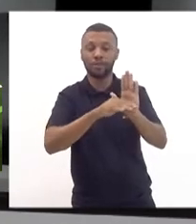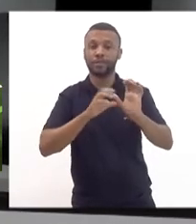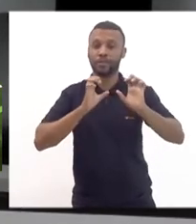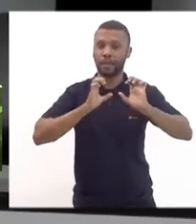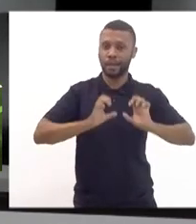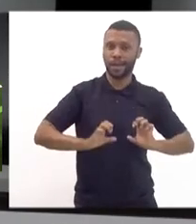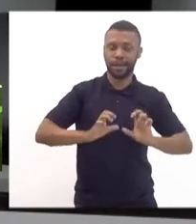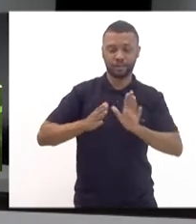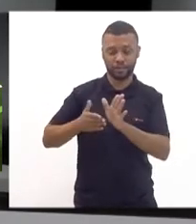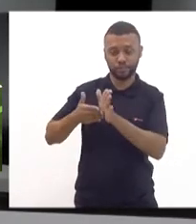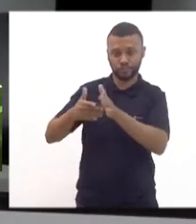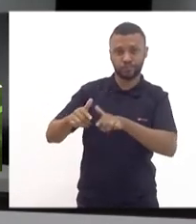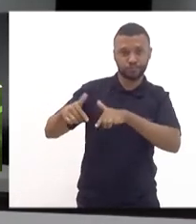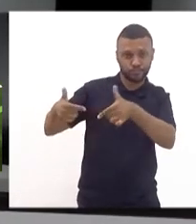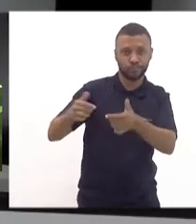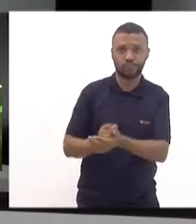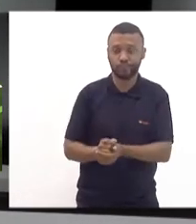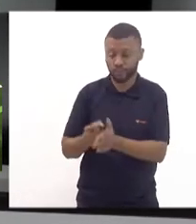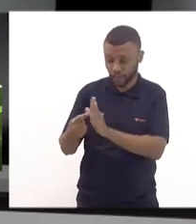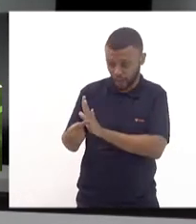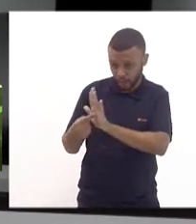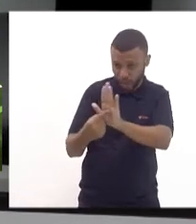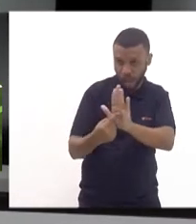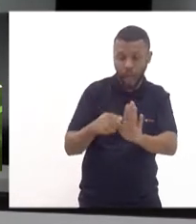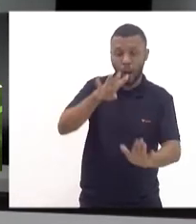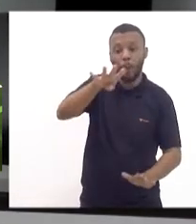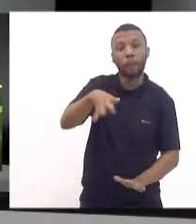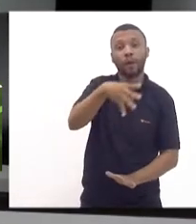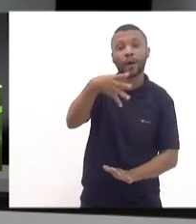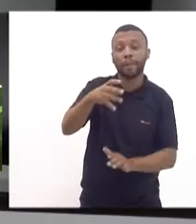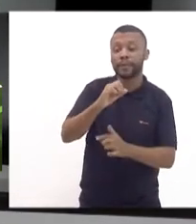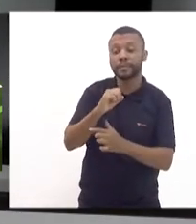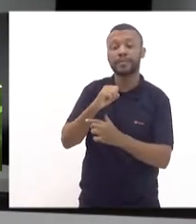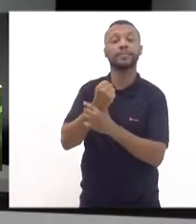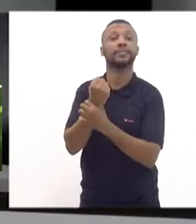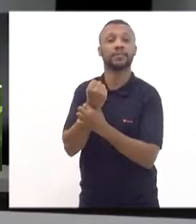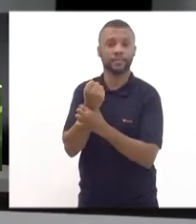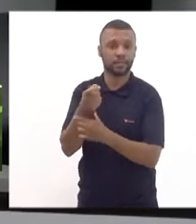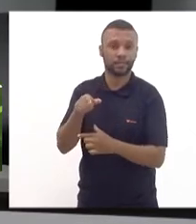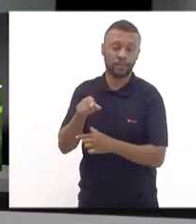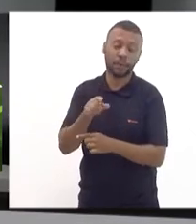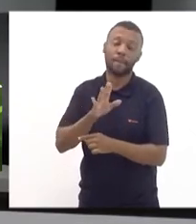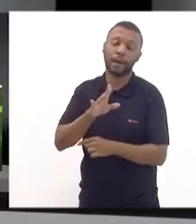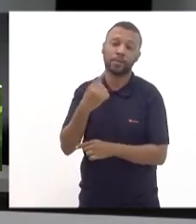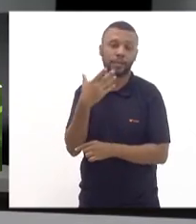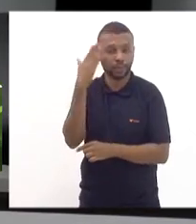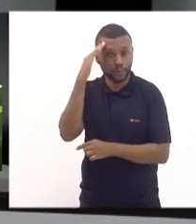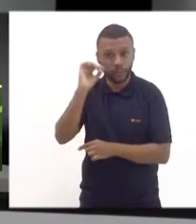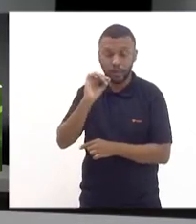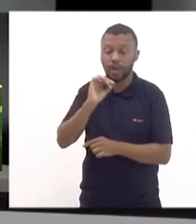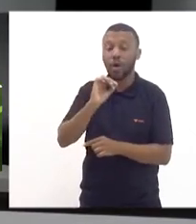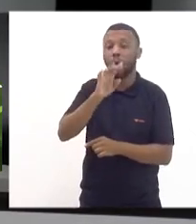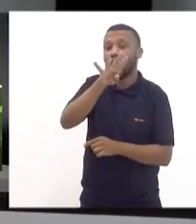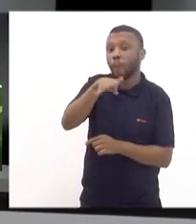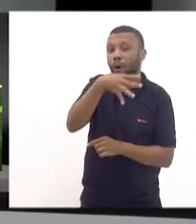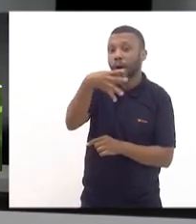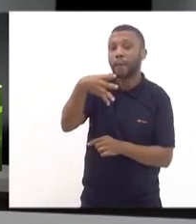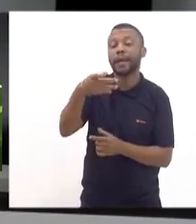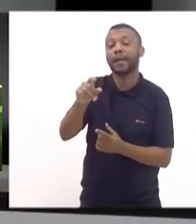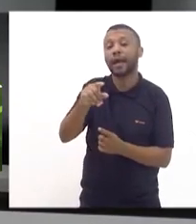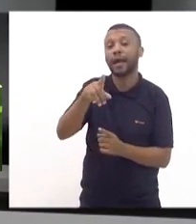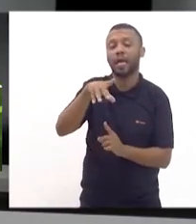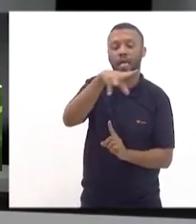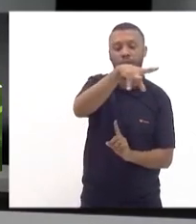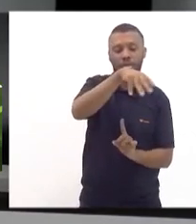e diz, está aqui o meu programa de integridade. Quando nós sabemos que um programa de integridade ele é mais amplo, ele é transversal,